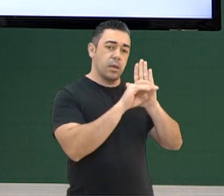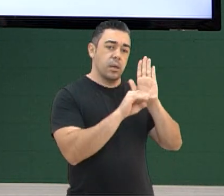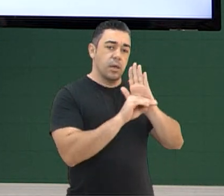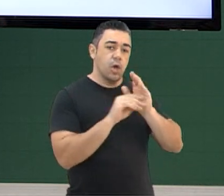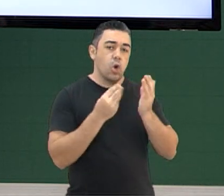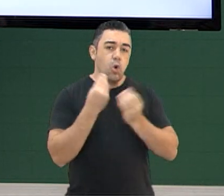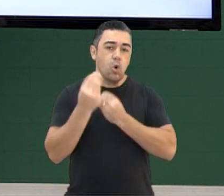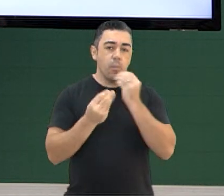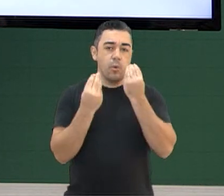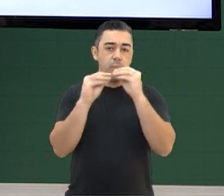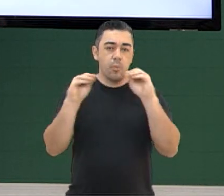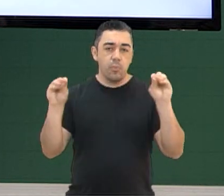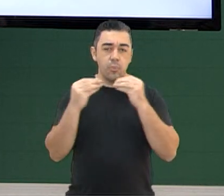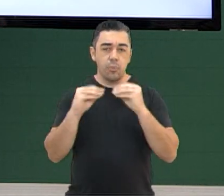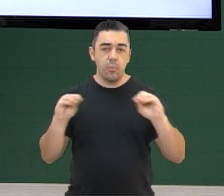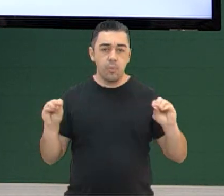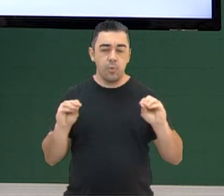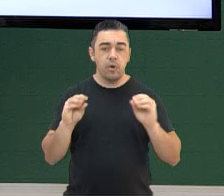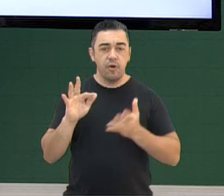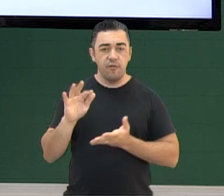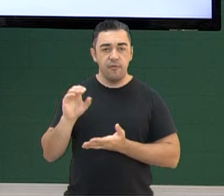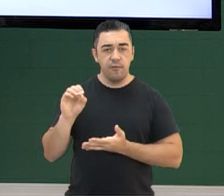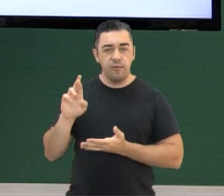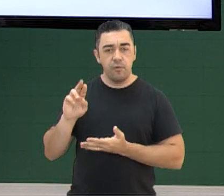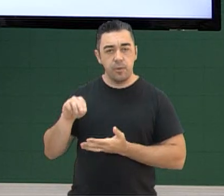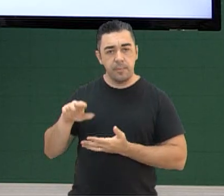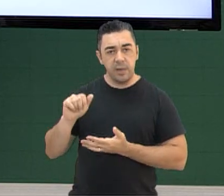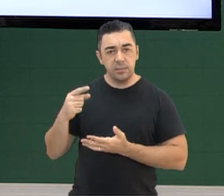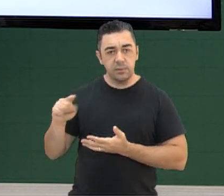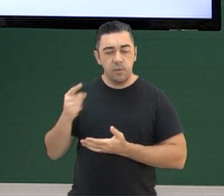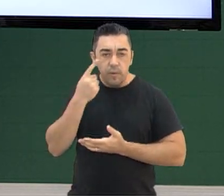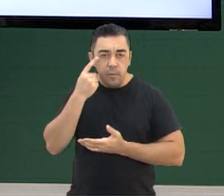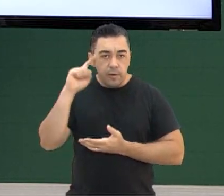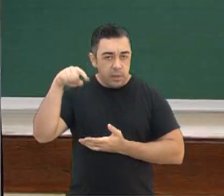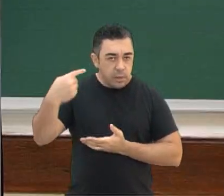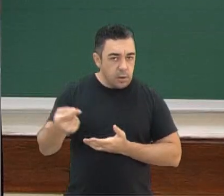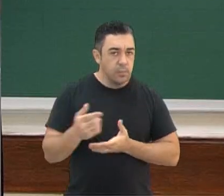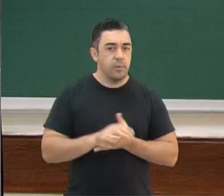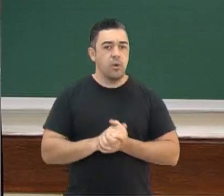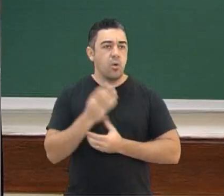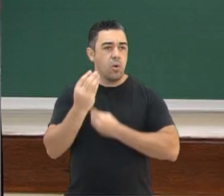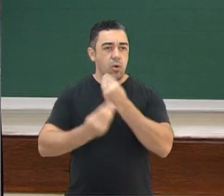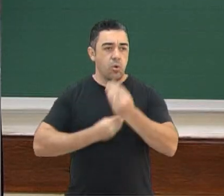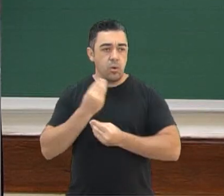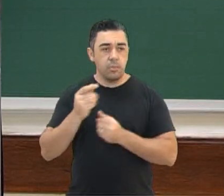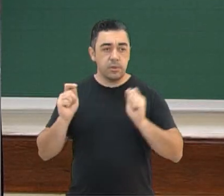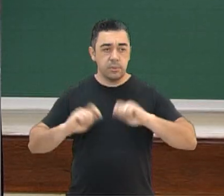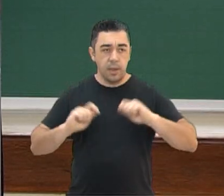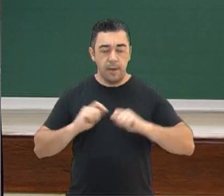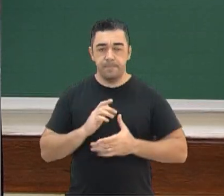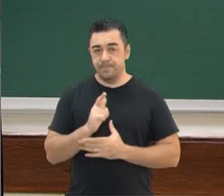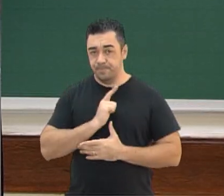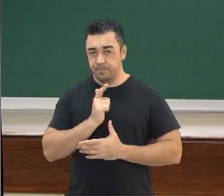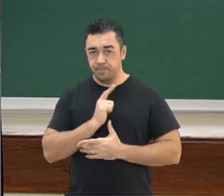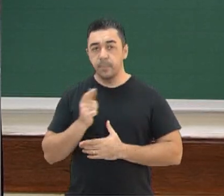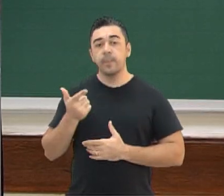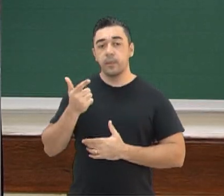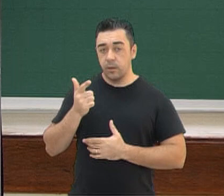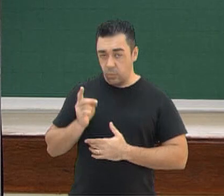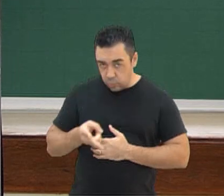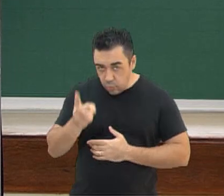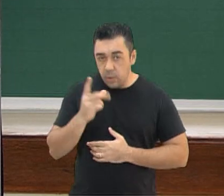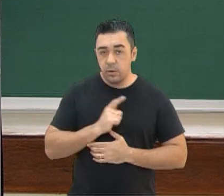bom? Isso nós vamos ver a seguir. Então, olhem só como que eu posso representar essa matriz. Eu tenho ali,